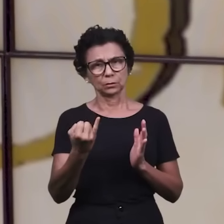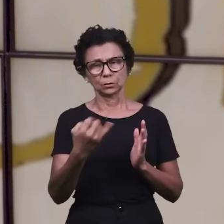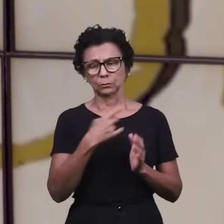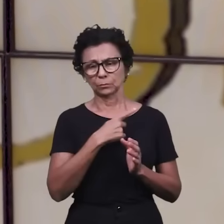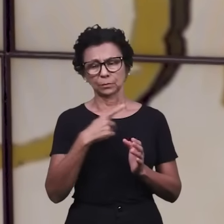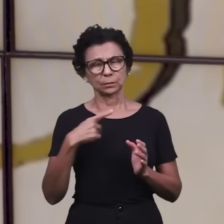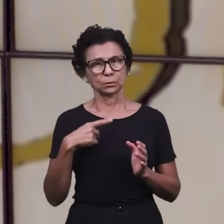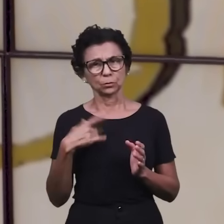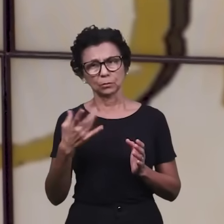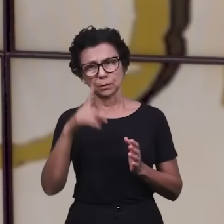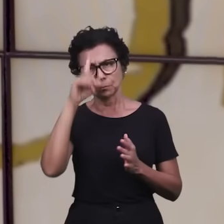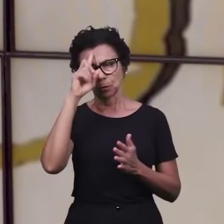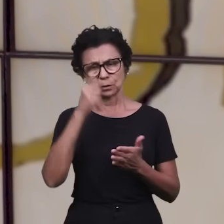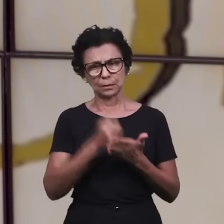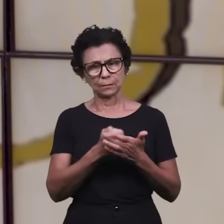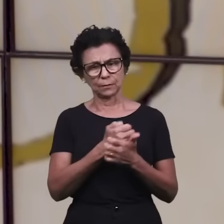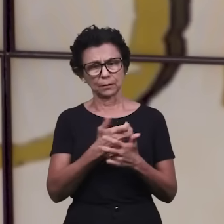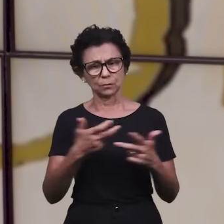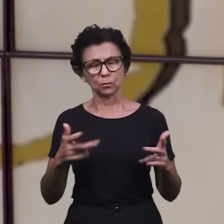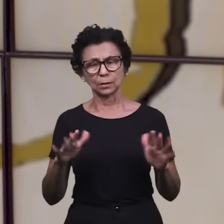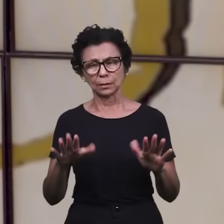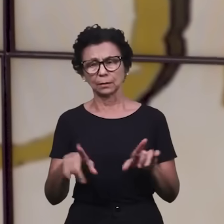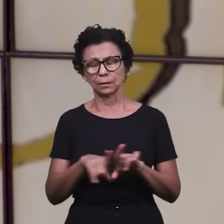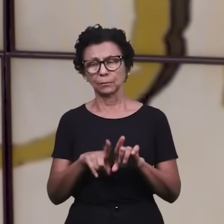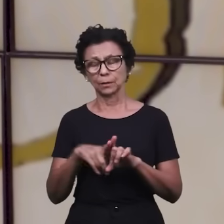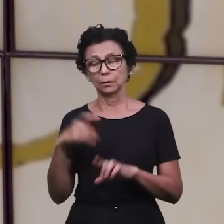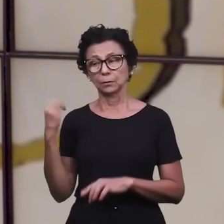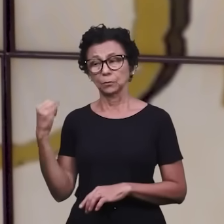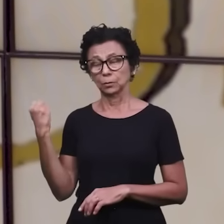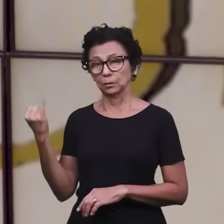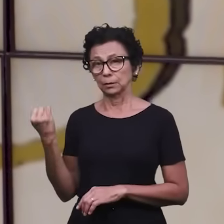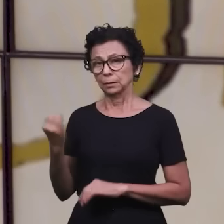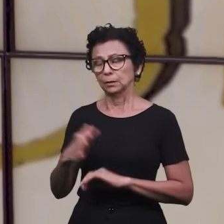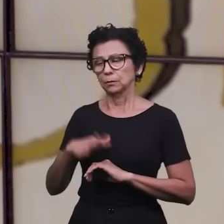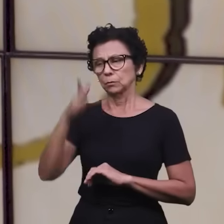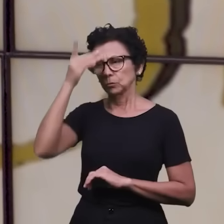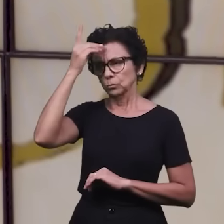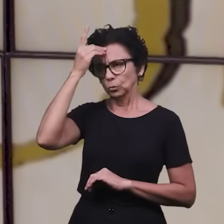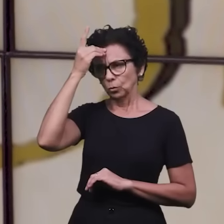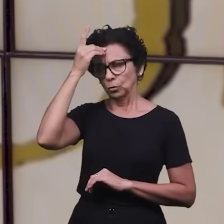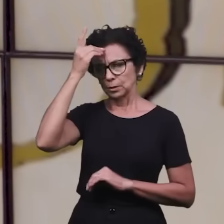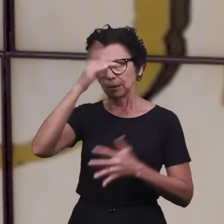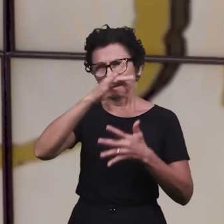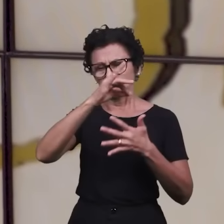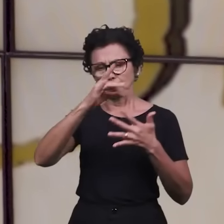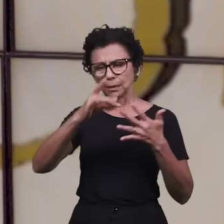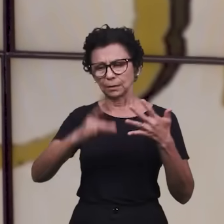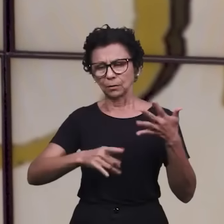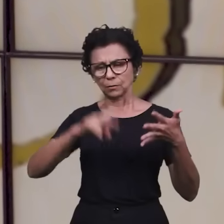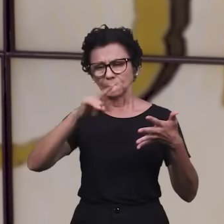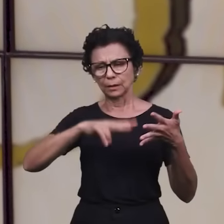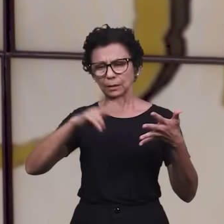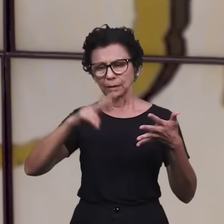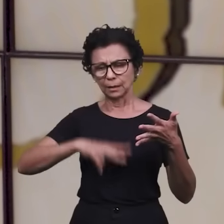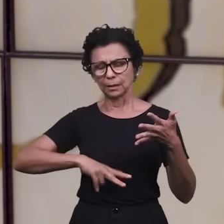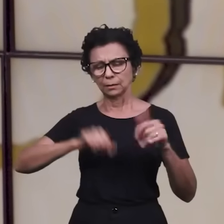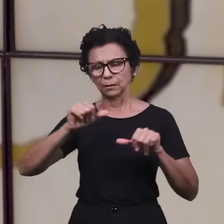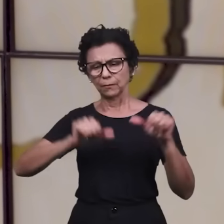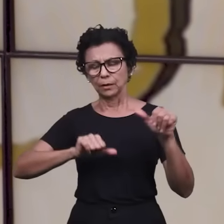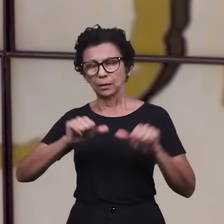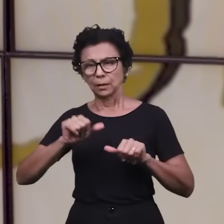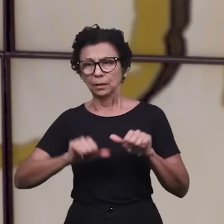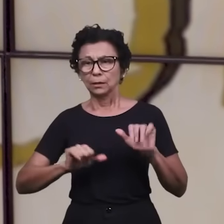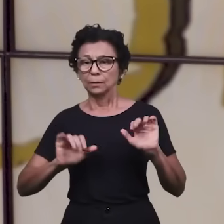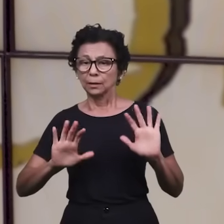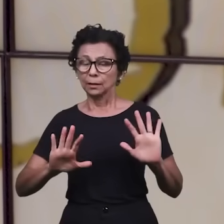tomadas decisões. Outro ponto importante, né, Amadeu? Como ali os dons vão ser discernidos, você também tem irmãos ali que têm